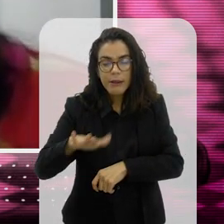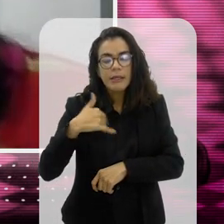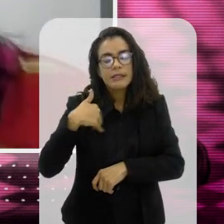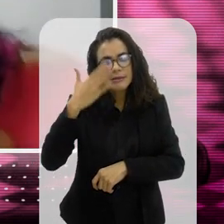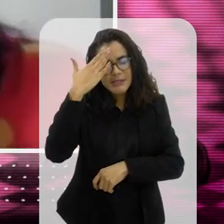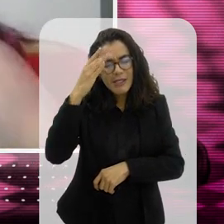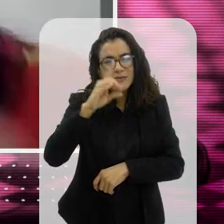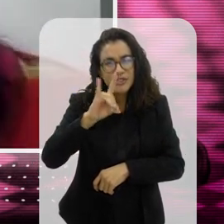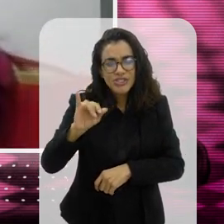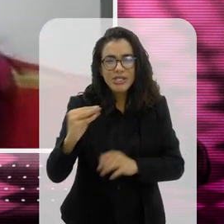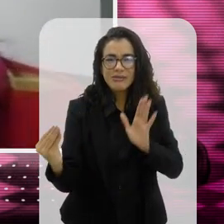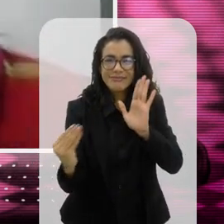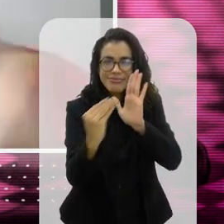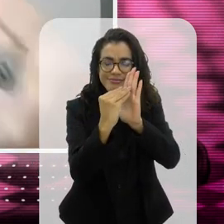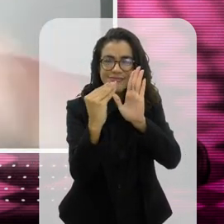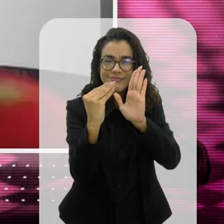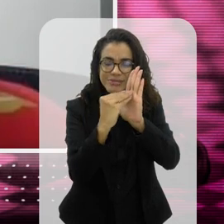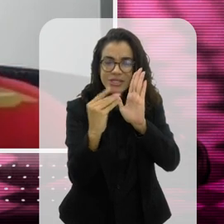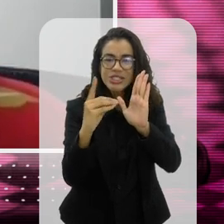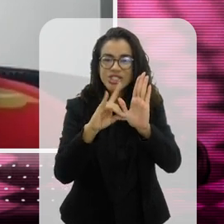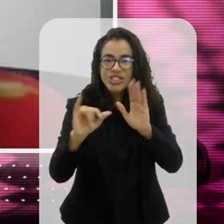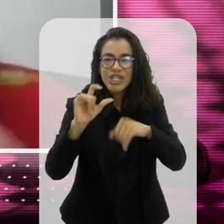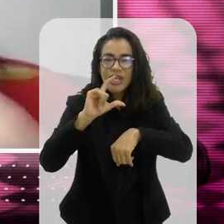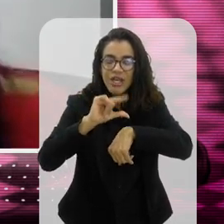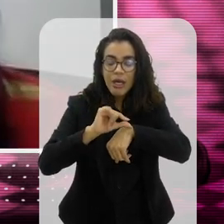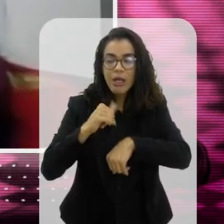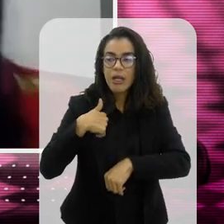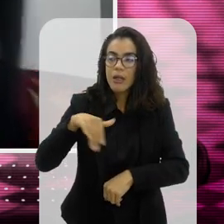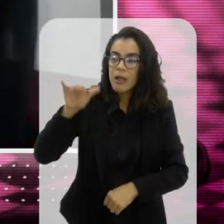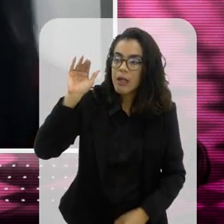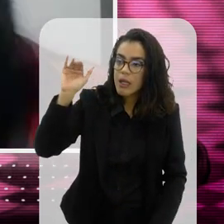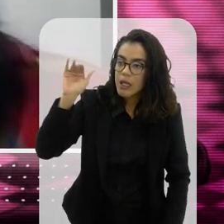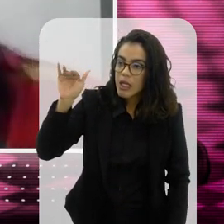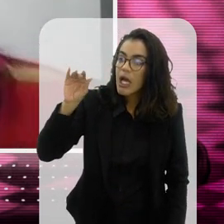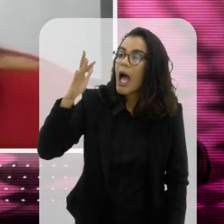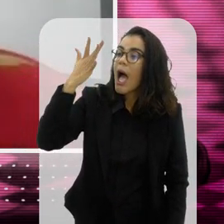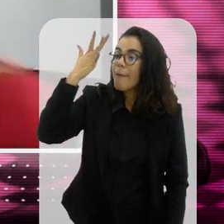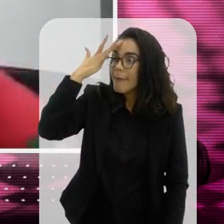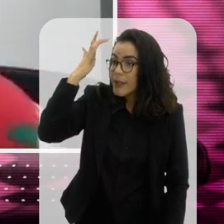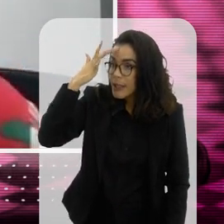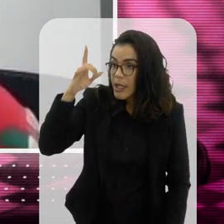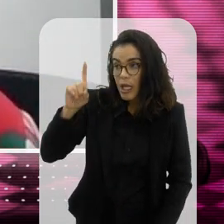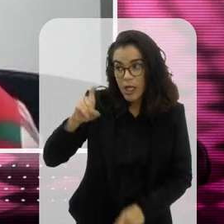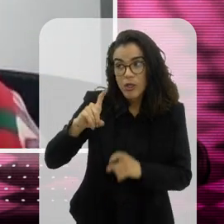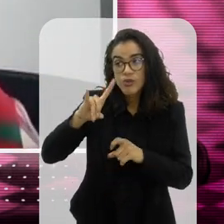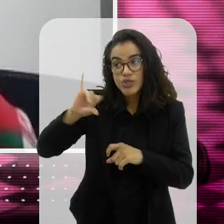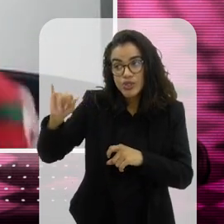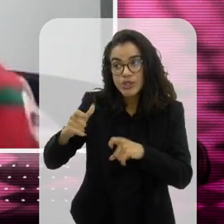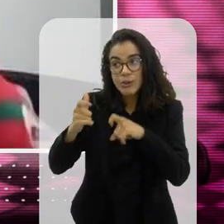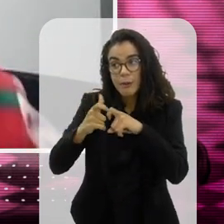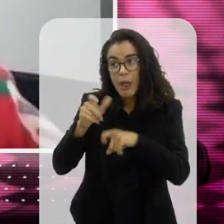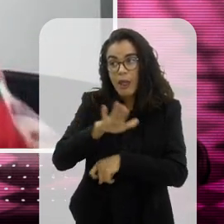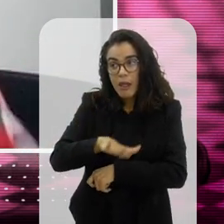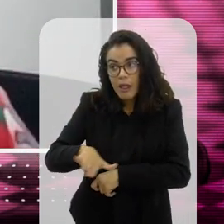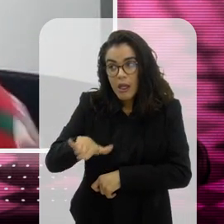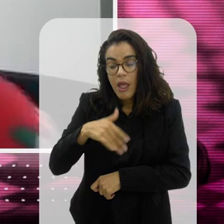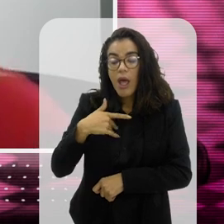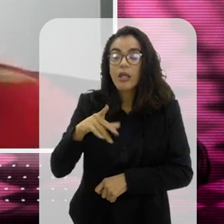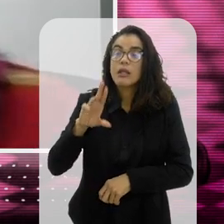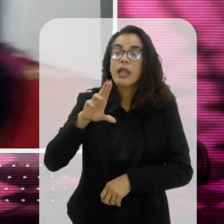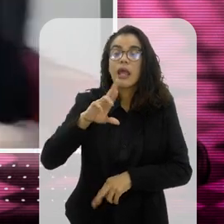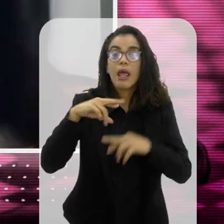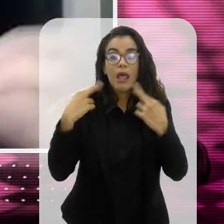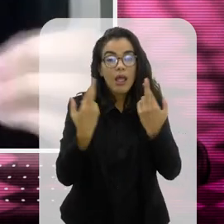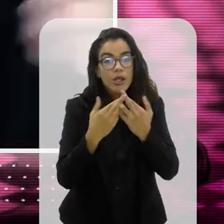vai à pediatra, ele sabe o dia. A gente marca junto o dia e a hora, mas eu tenho que lembrar na data, na véspera: olha, amanhã é o dia da